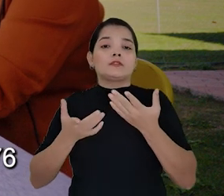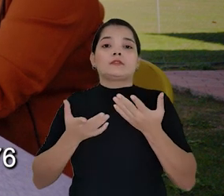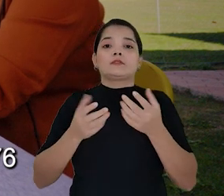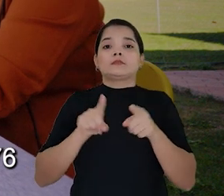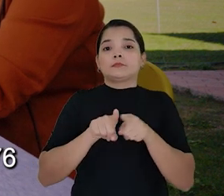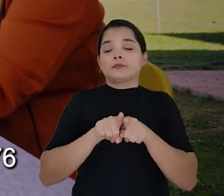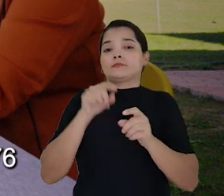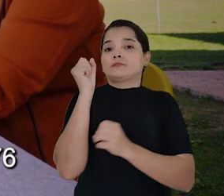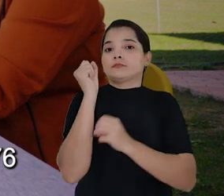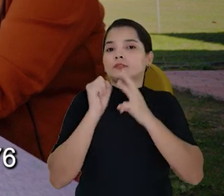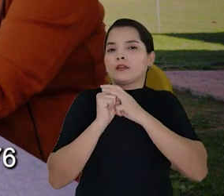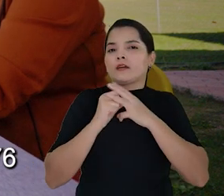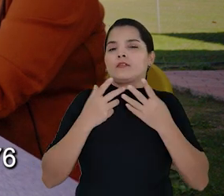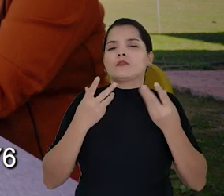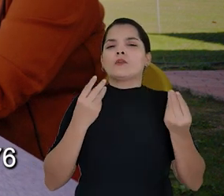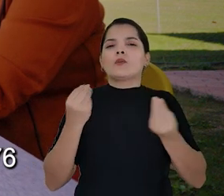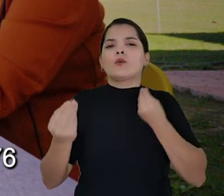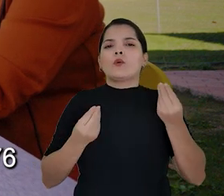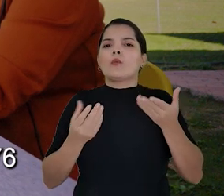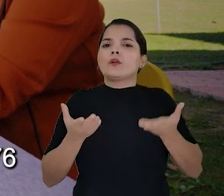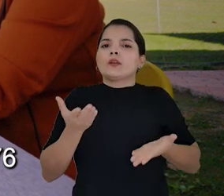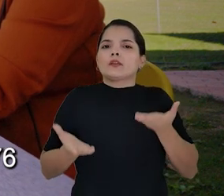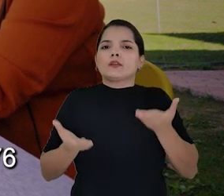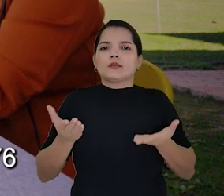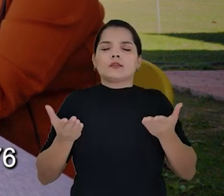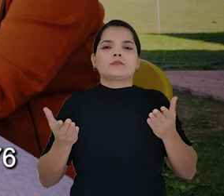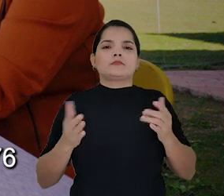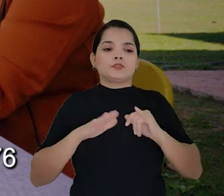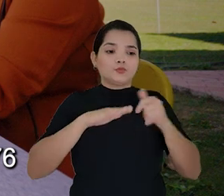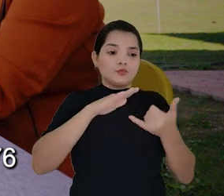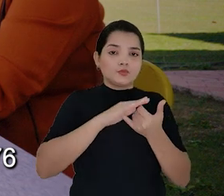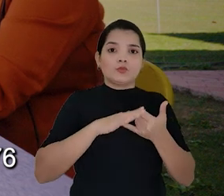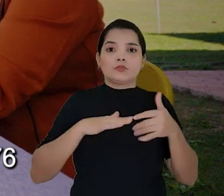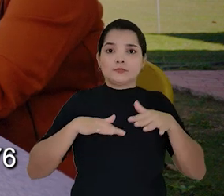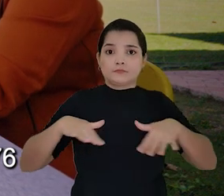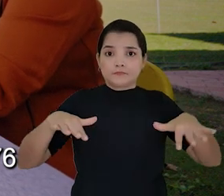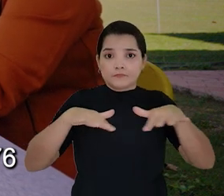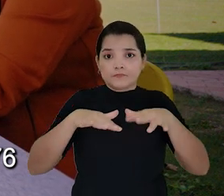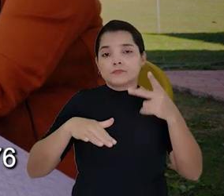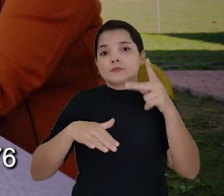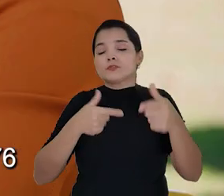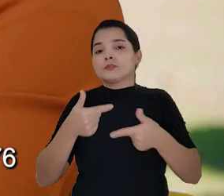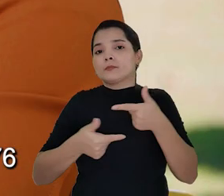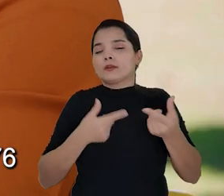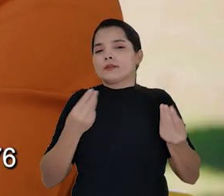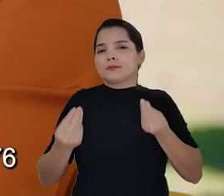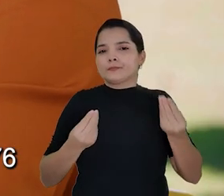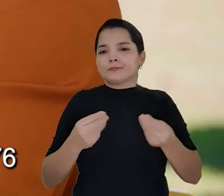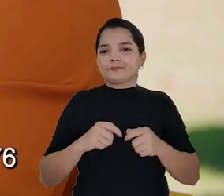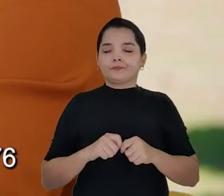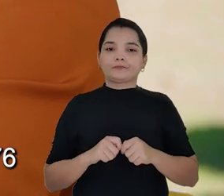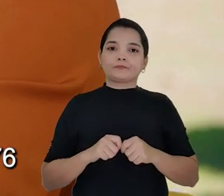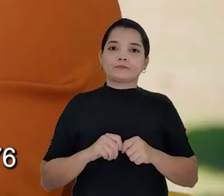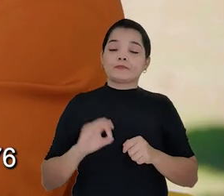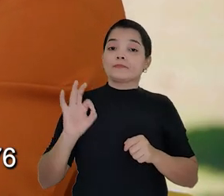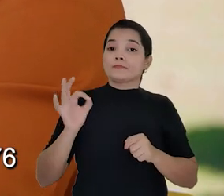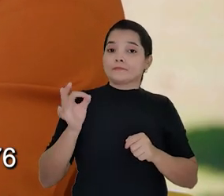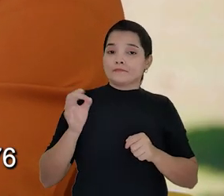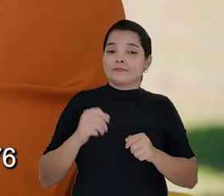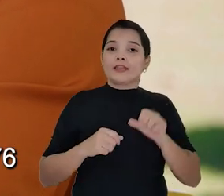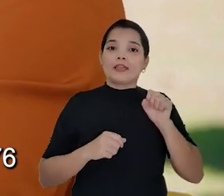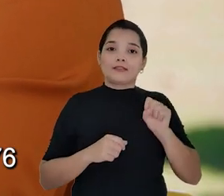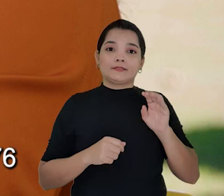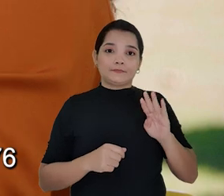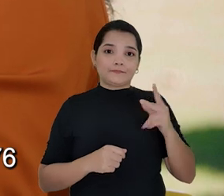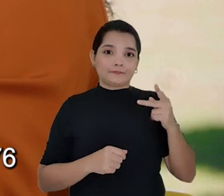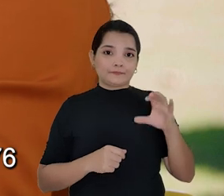equilíbrio de instituições para dentro do seu trabalho Isa a sbpc ela é